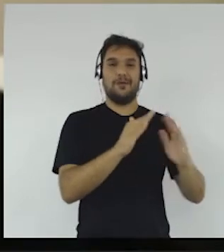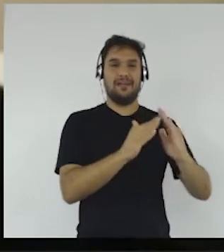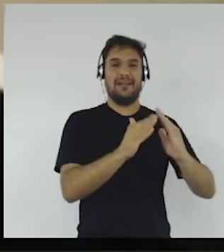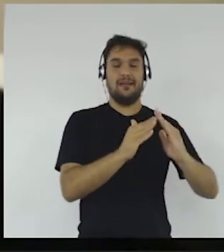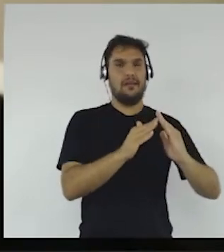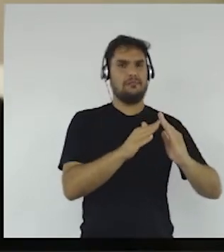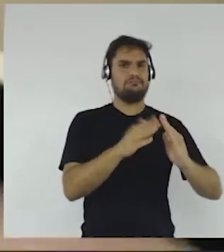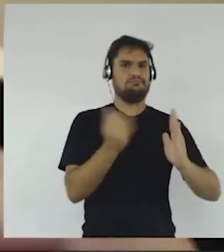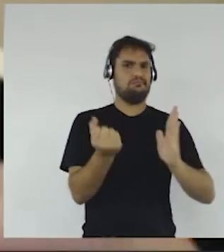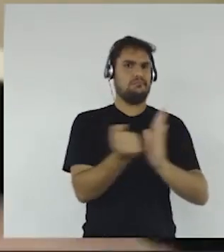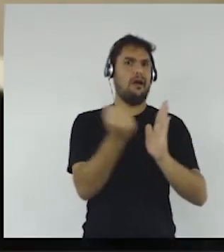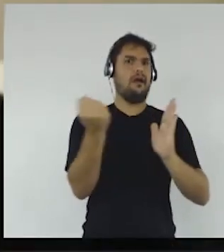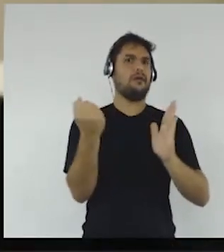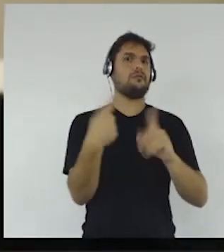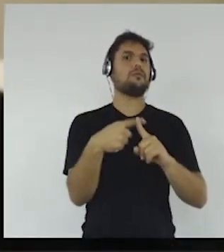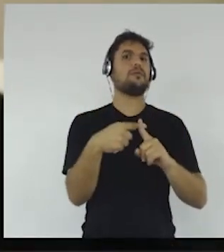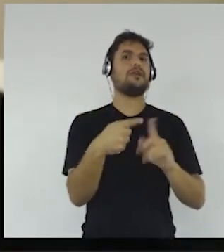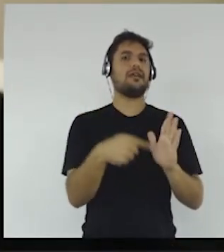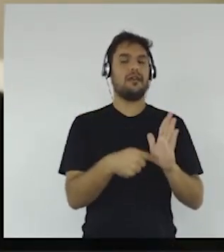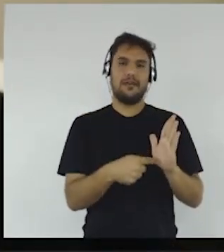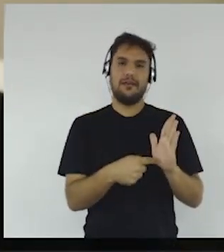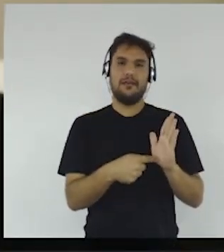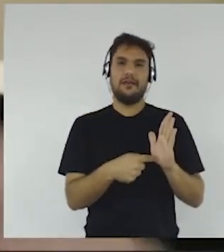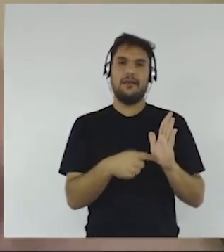motivo. É uma obra